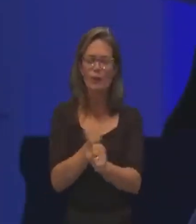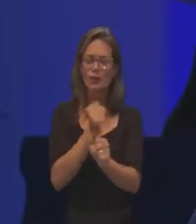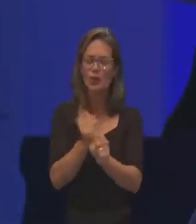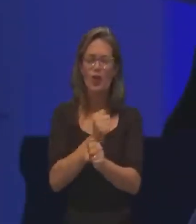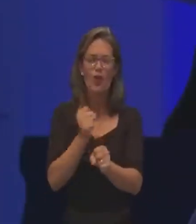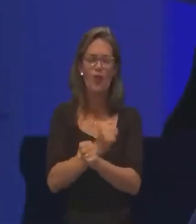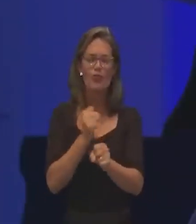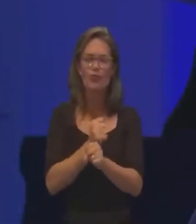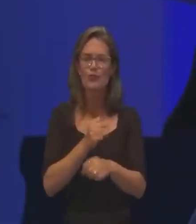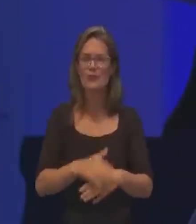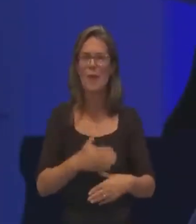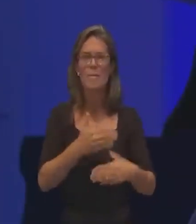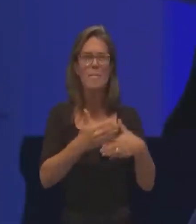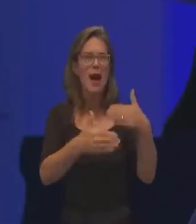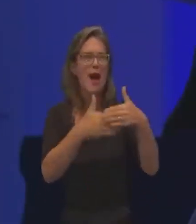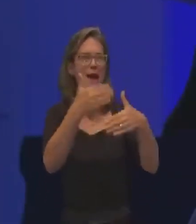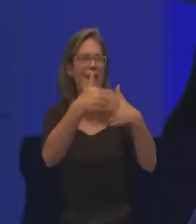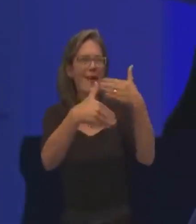comigo.